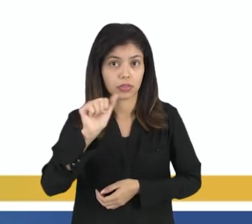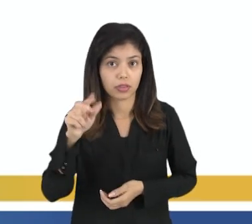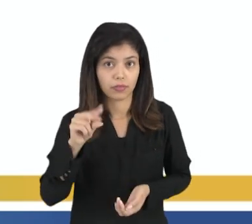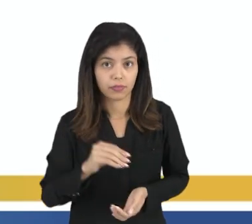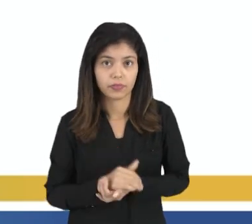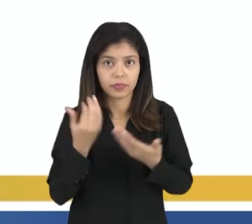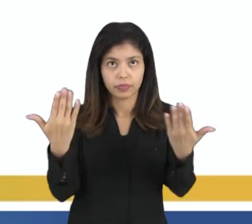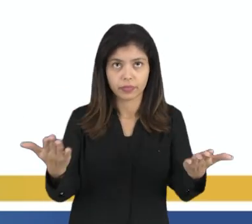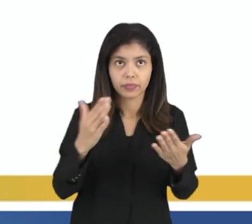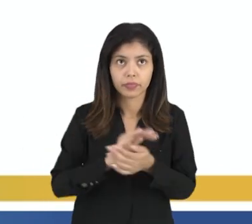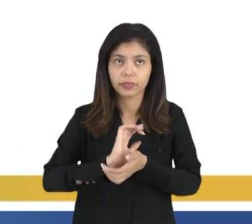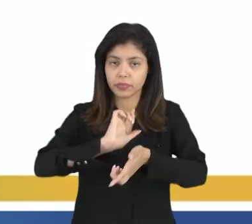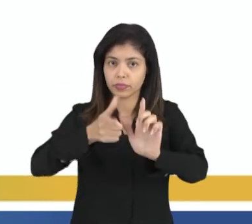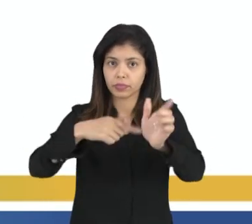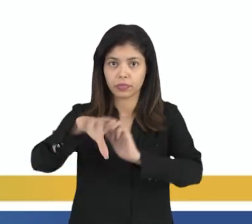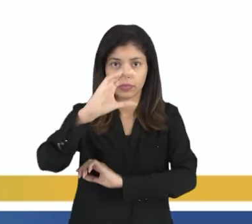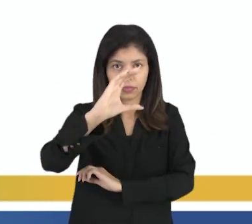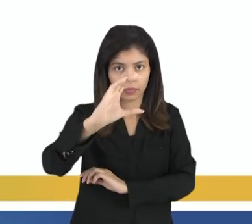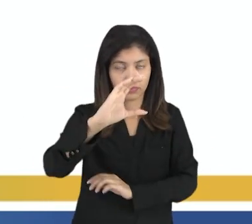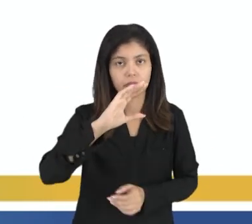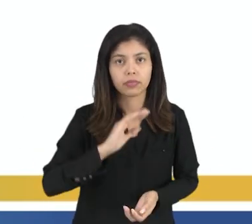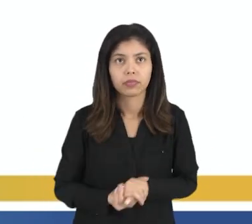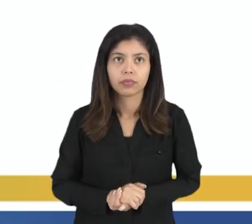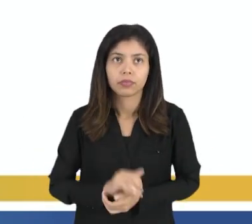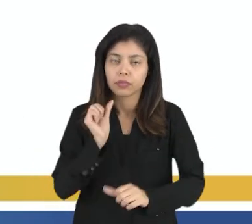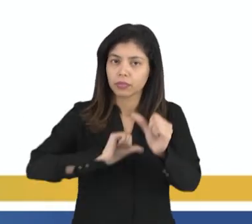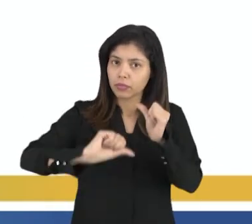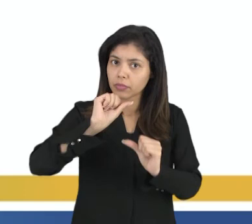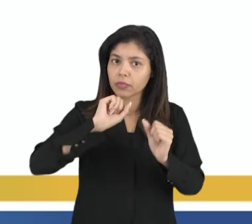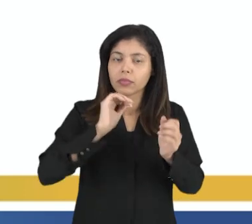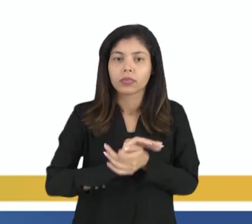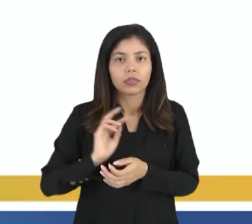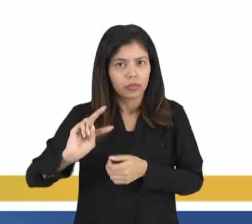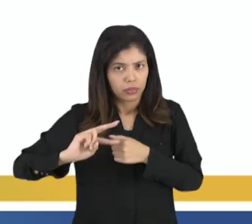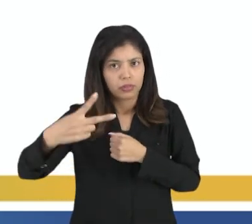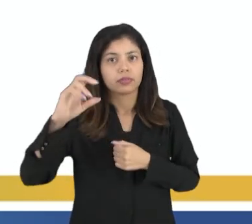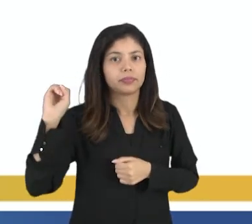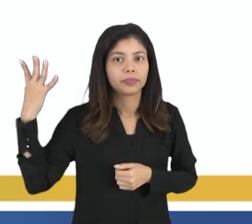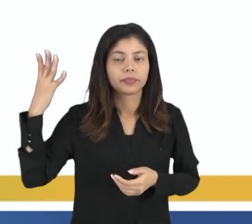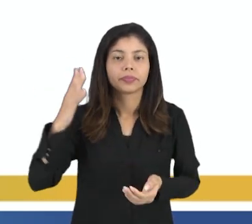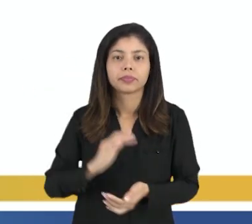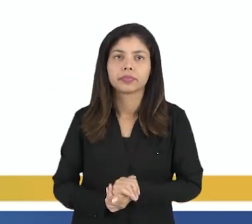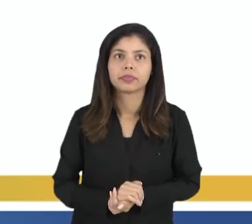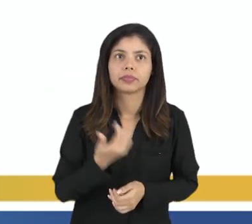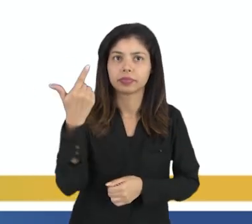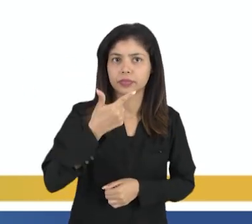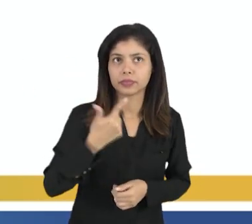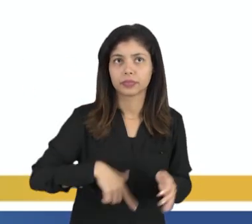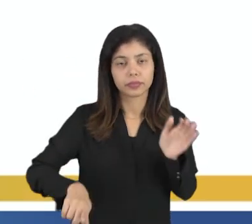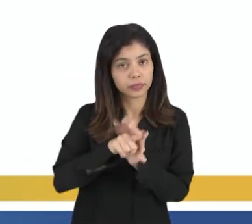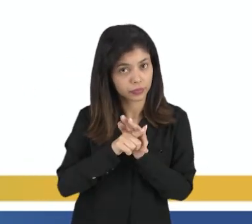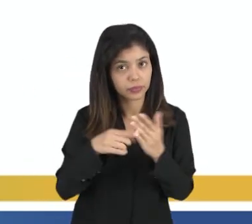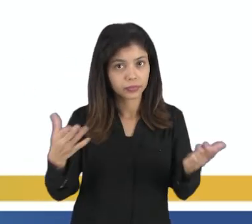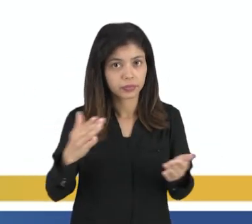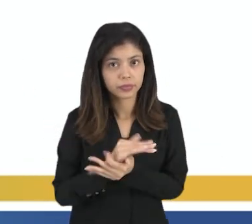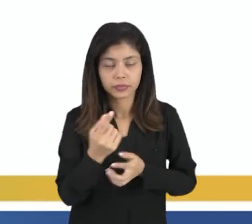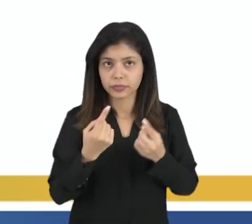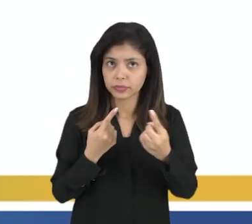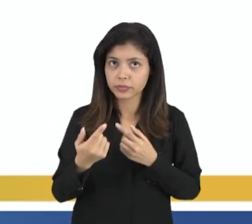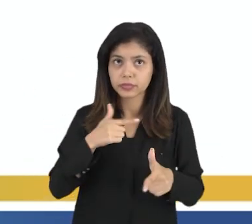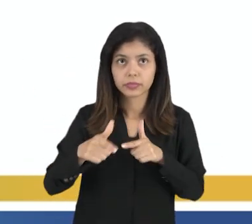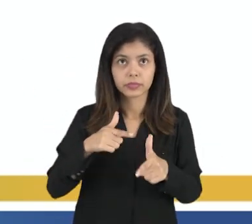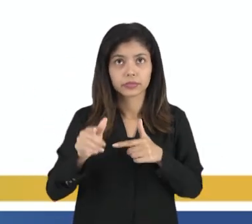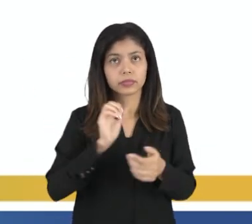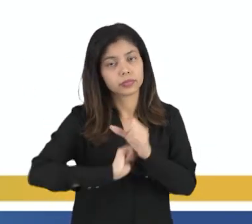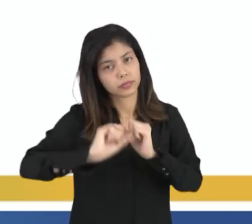impossível, tá? Então, na letra C aqui, ó, as transformações elas ocorrem são decorrentes de quê? Da segunda lei da termodinâmica, conversão de calor em trabalho